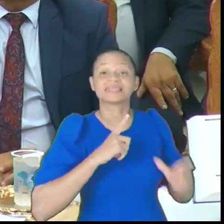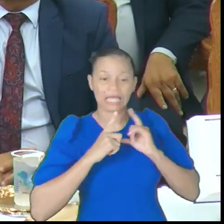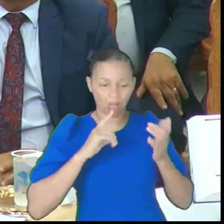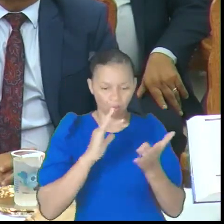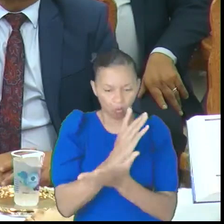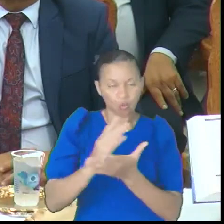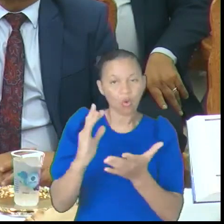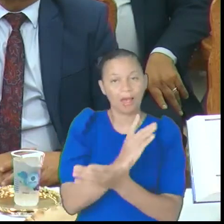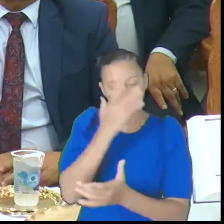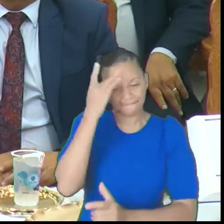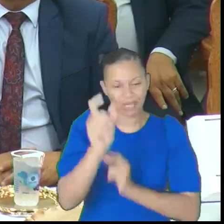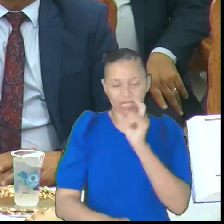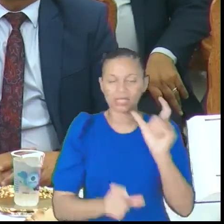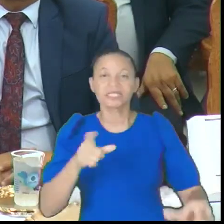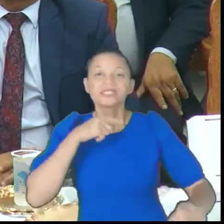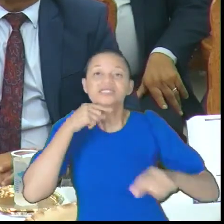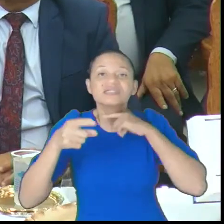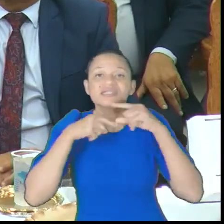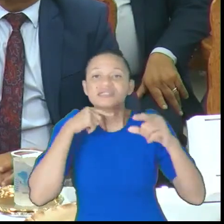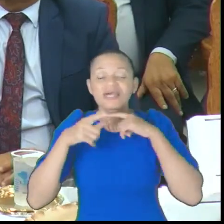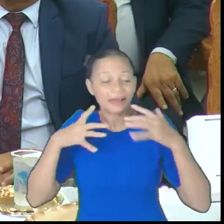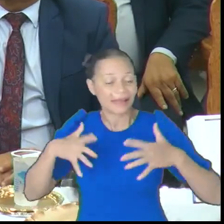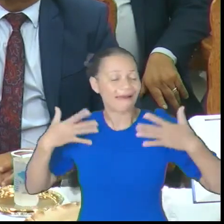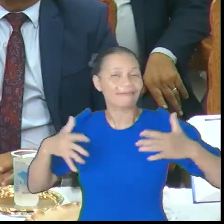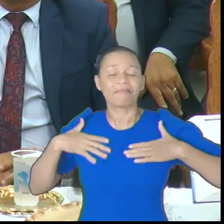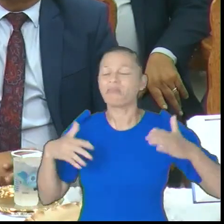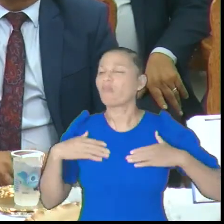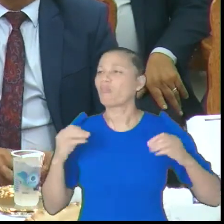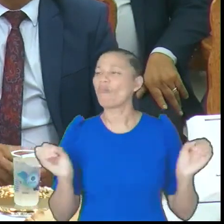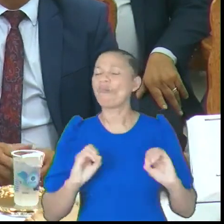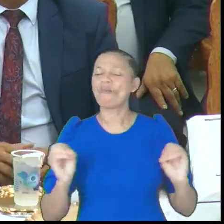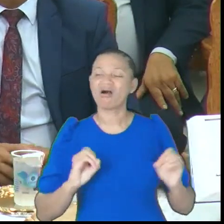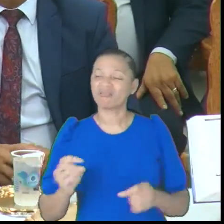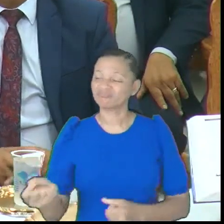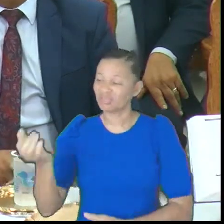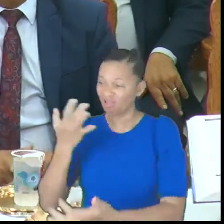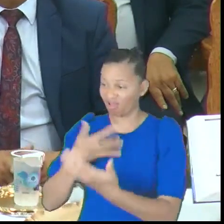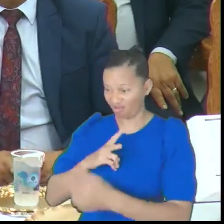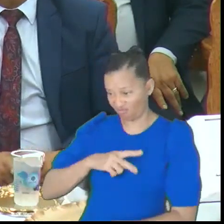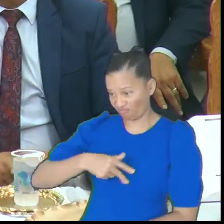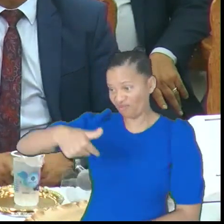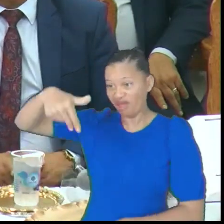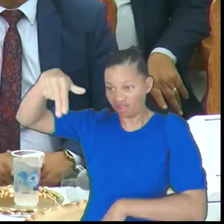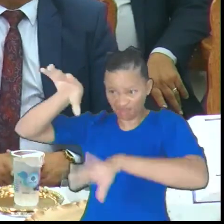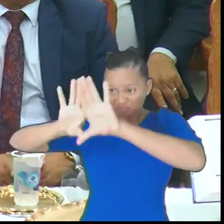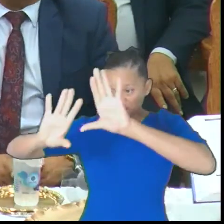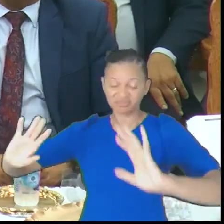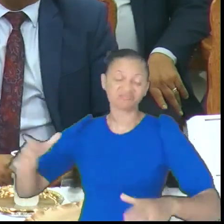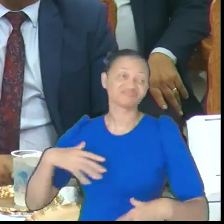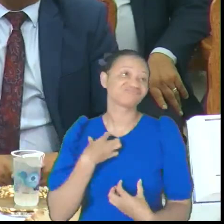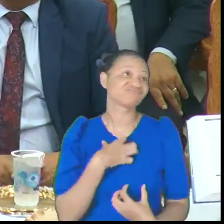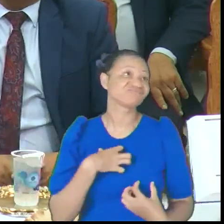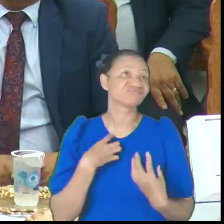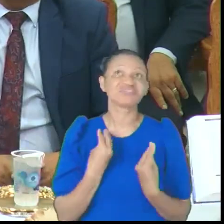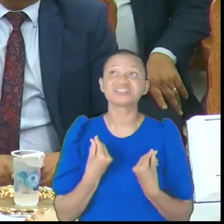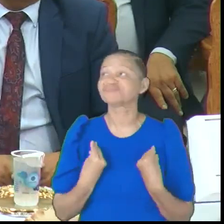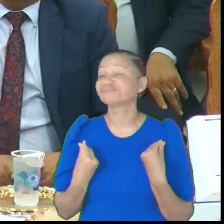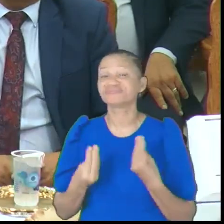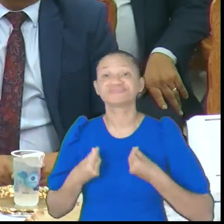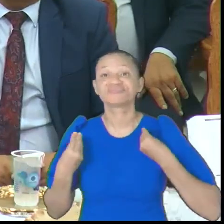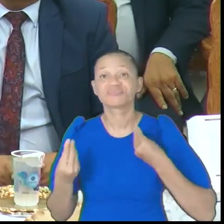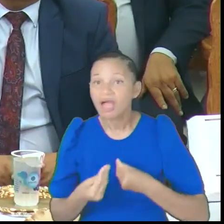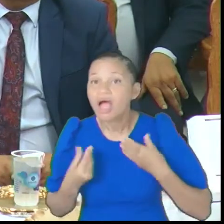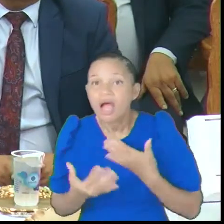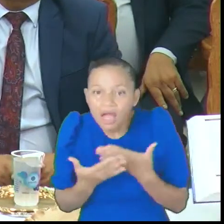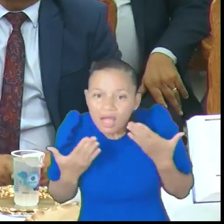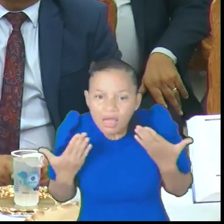algumas pessoas que não conseguem se animar mais quando ouvem falar do arrebatamento da igreja. E esse é o